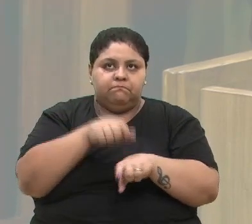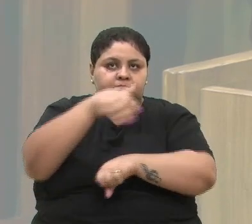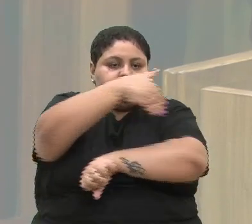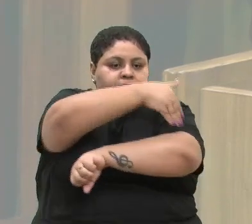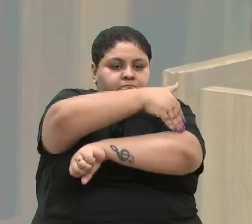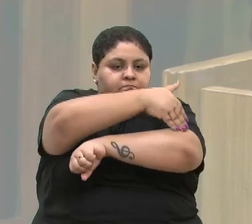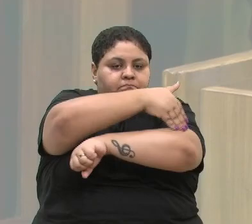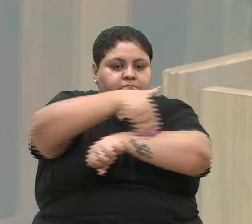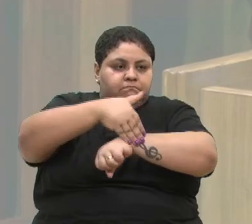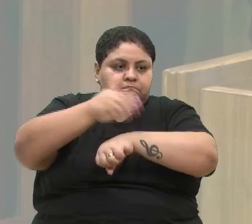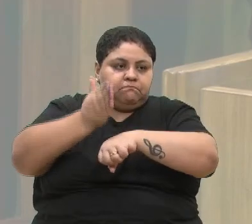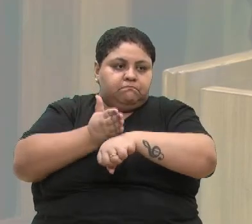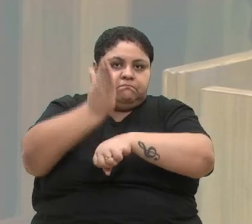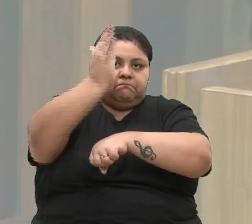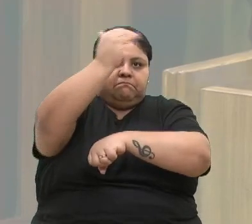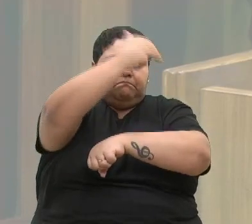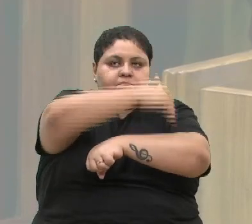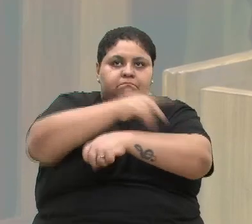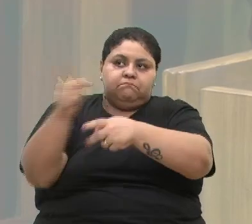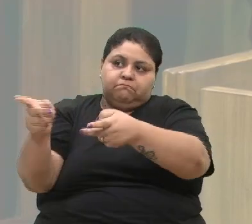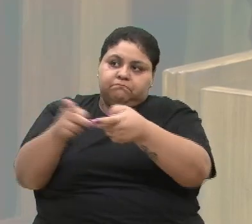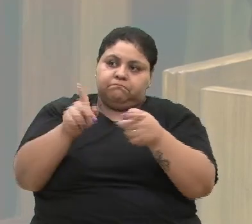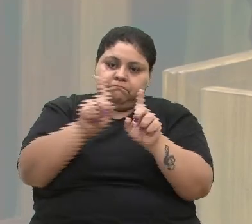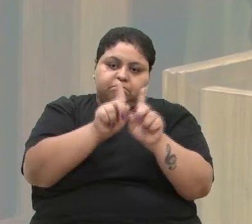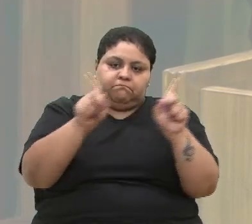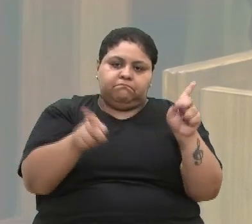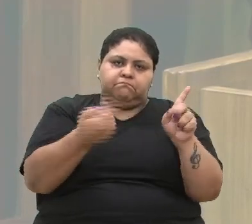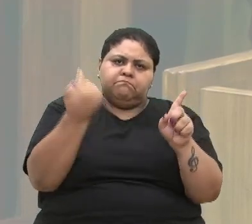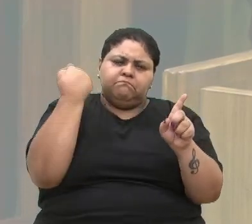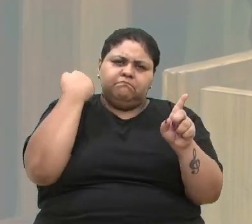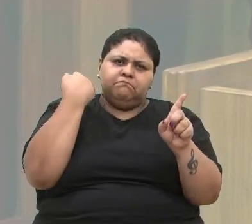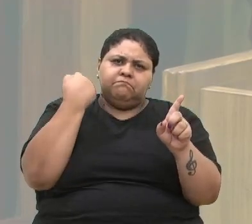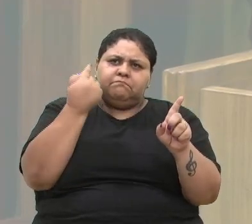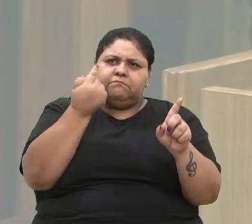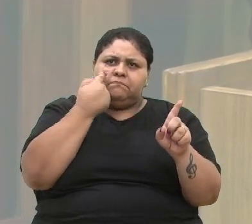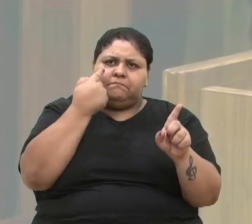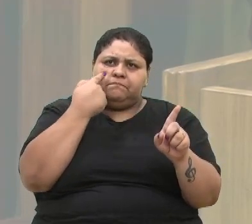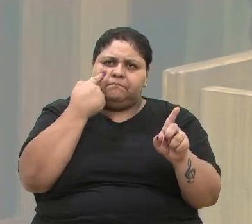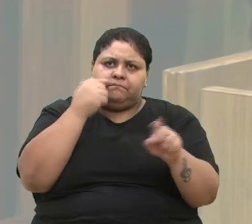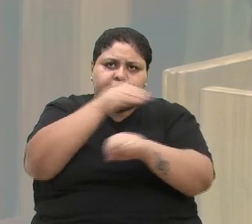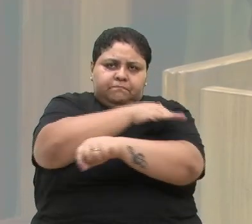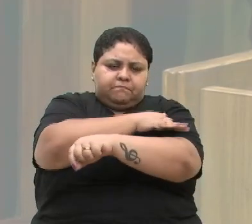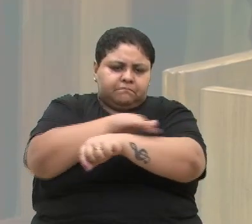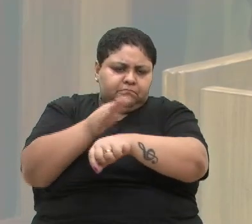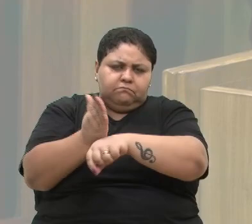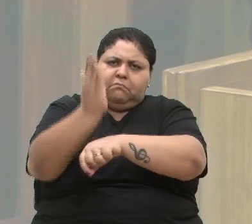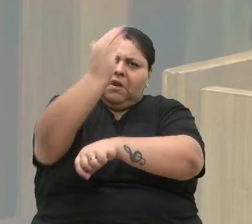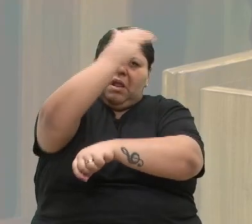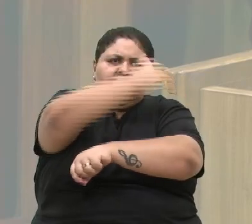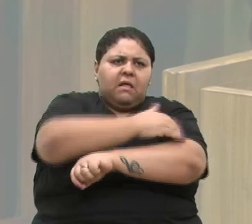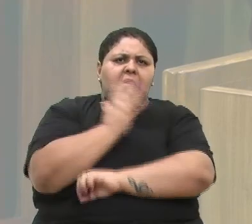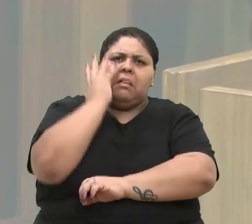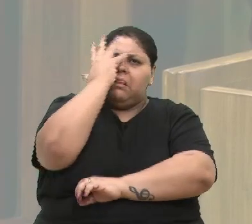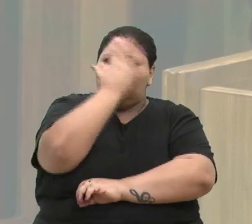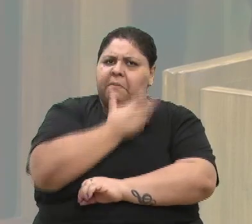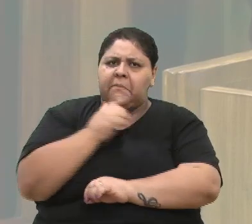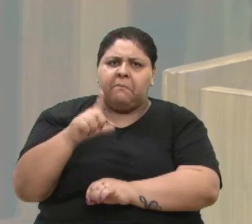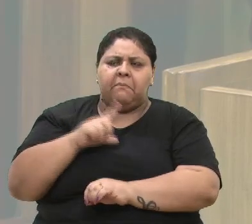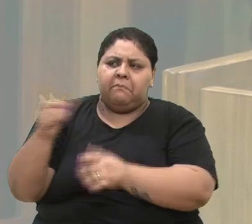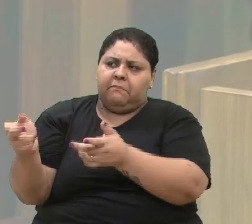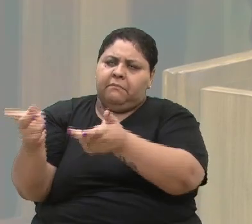coberta. A gente esteve visitando Gramado dias atrás, vimos umas ruas cobertas lindas lá, também